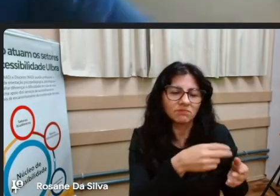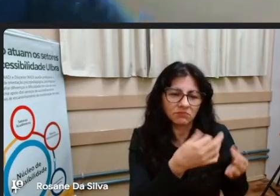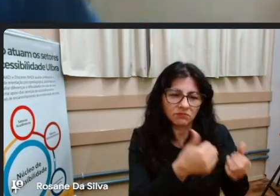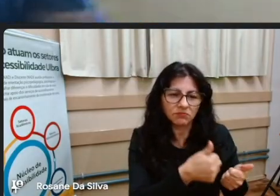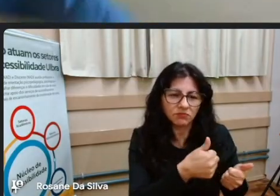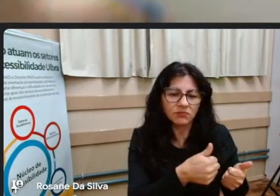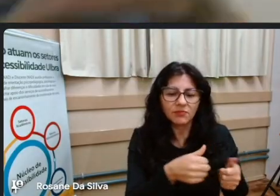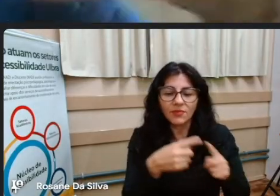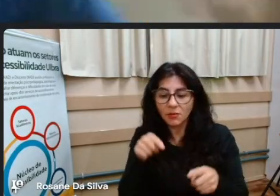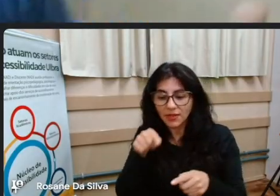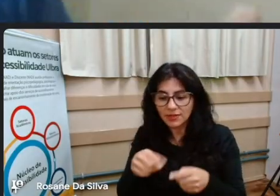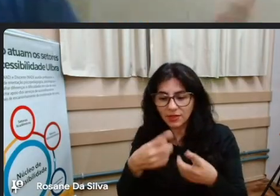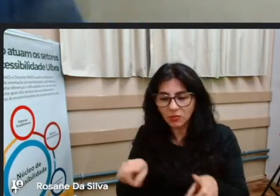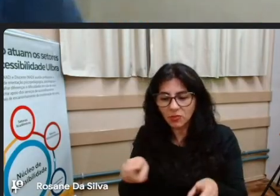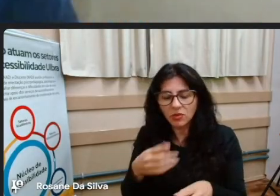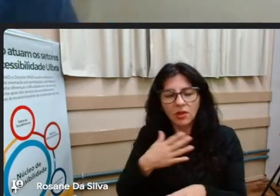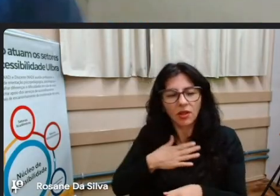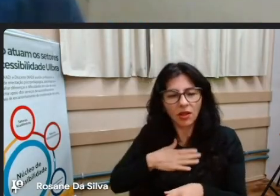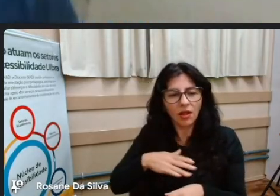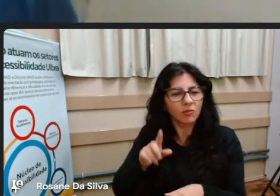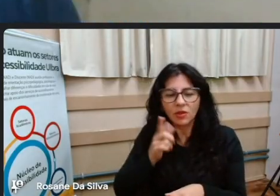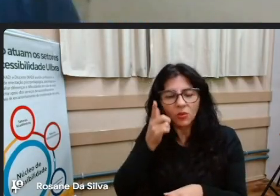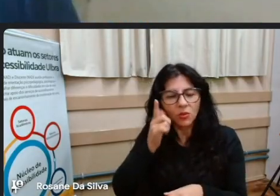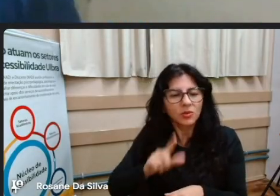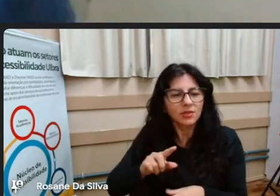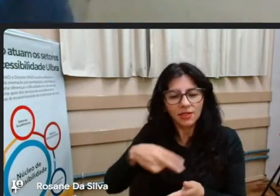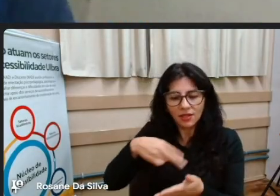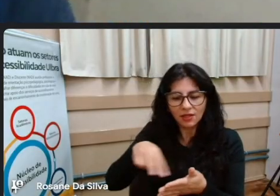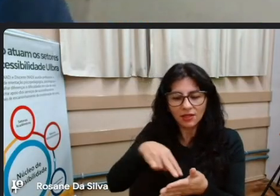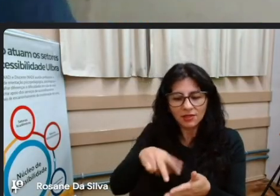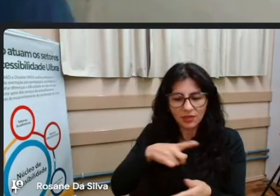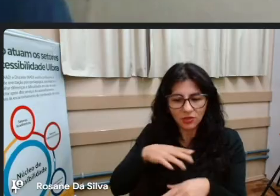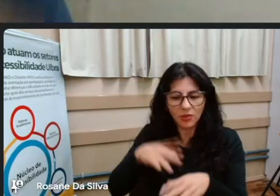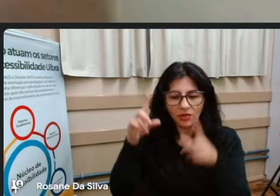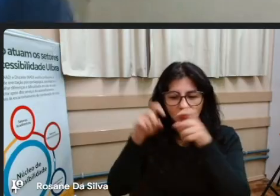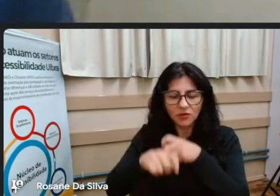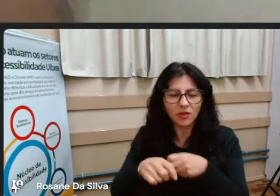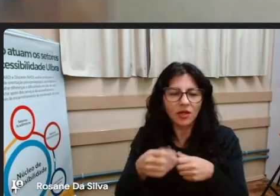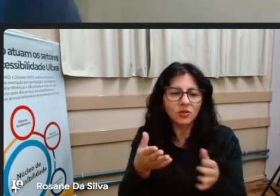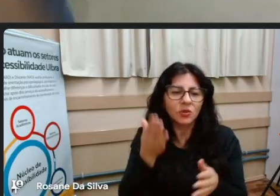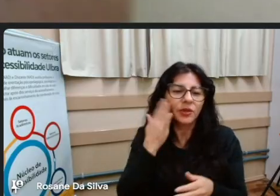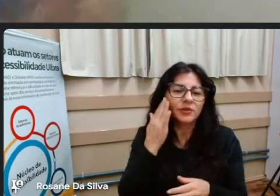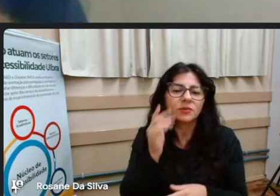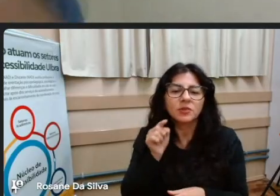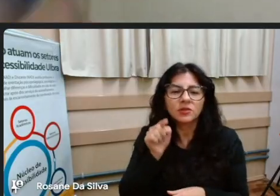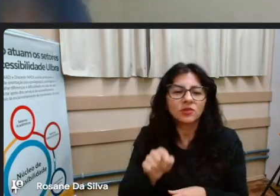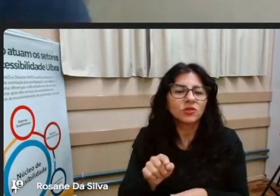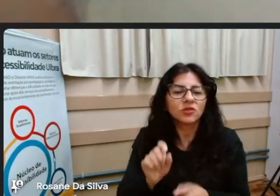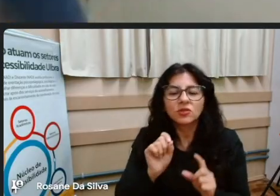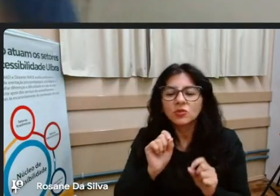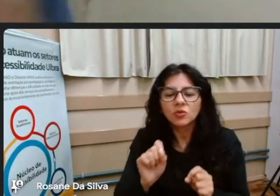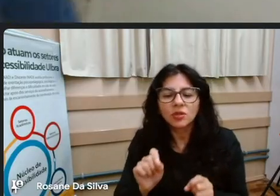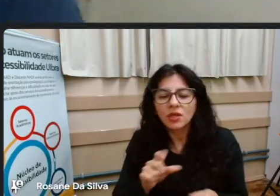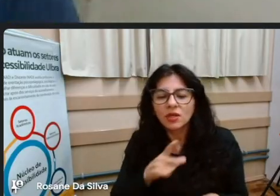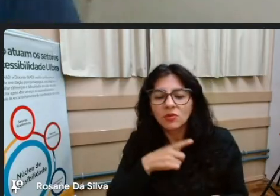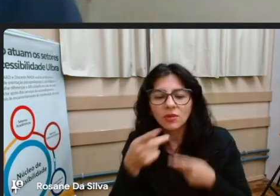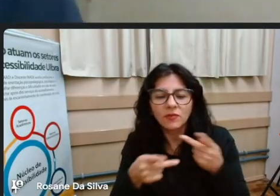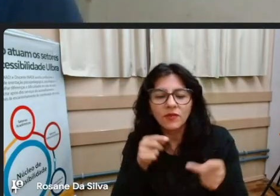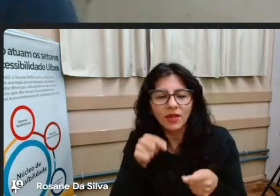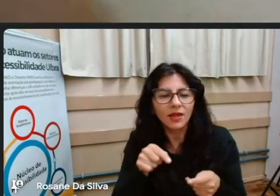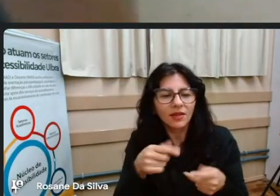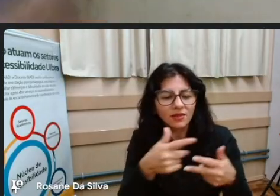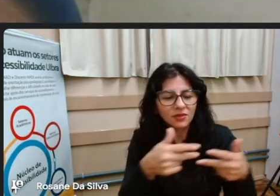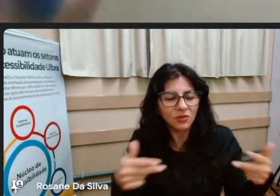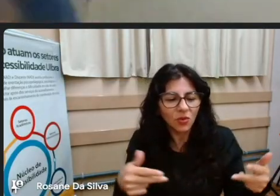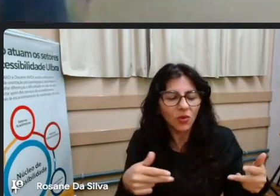suavidade leveza no espaço também não dançava quea muita dificuldade Então eu queria também ouvir de você também alguma